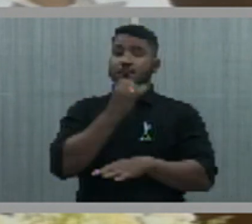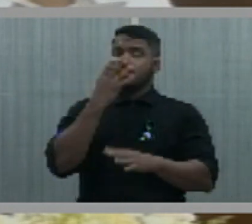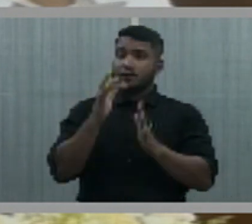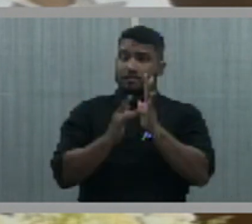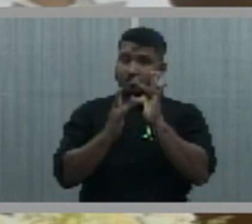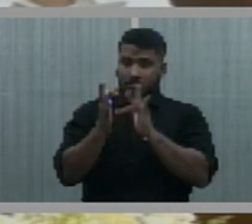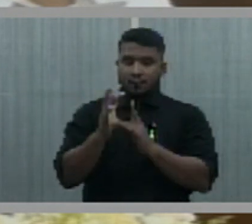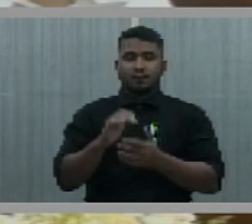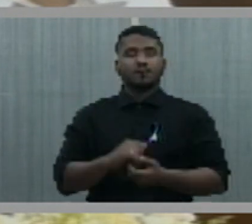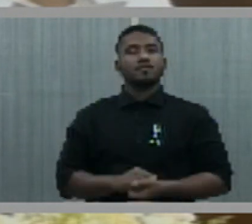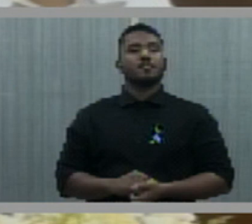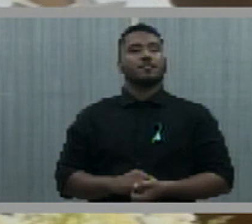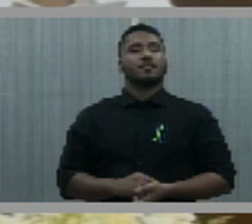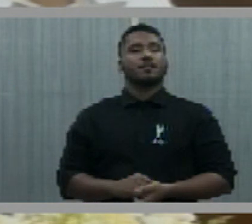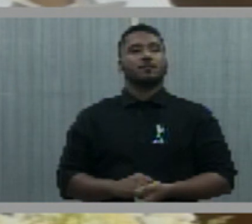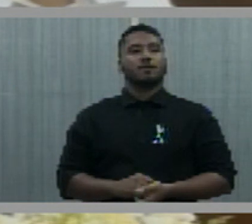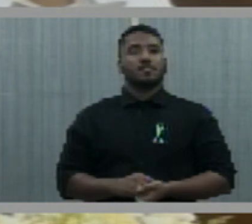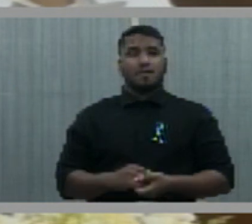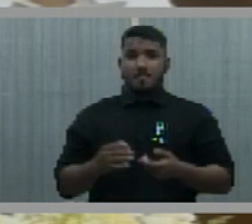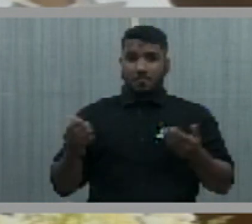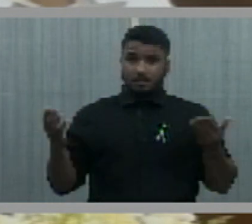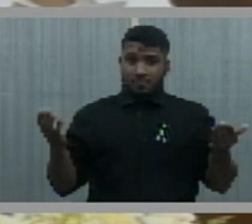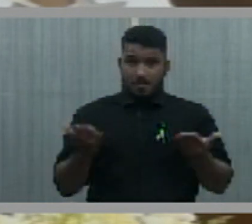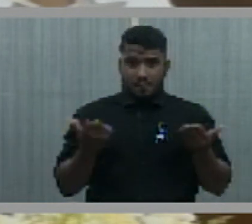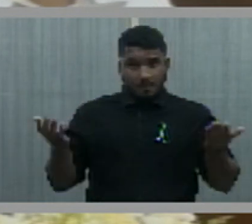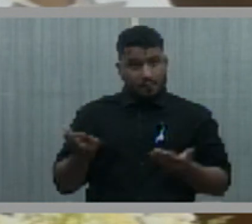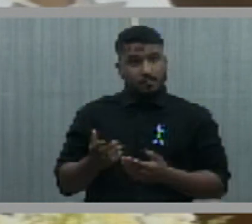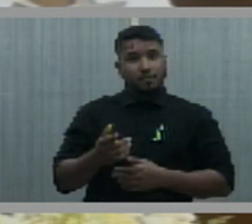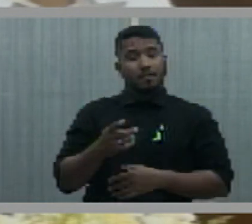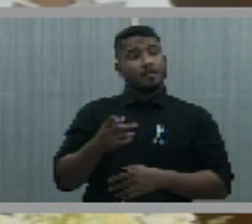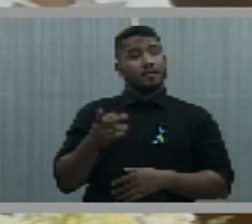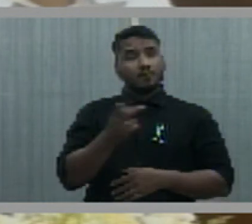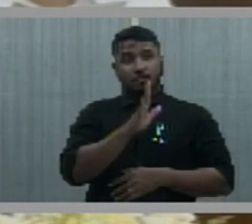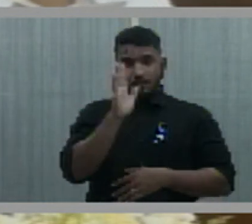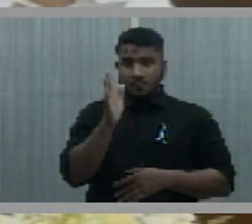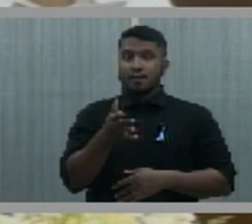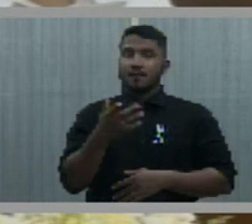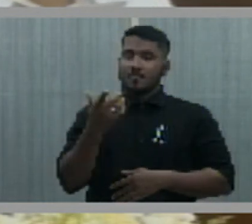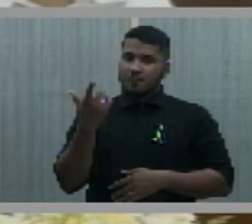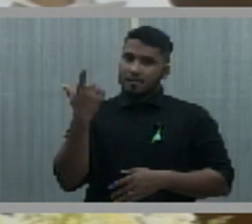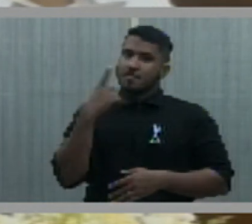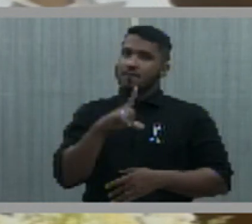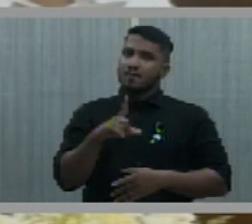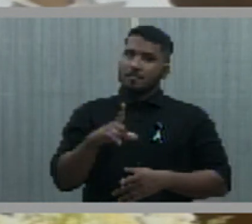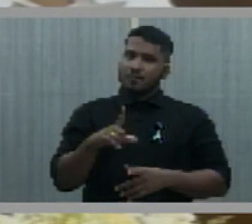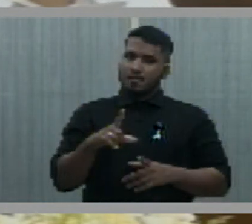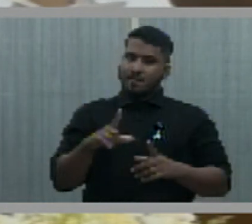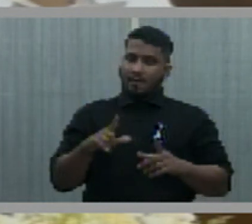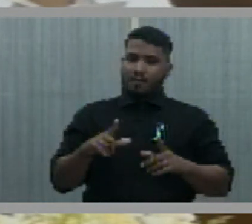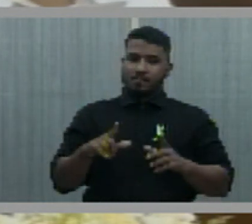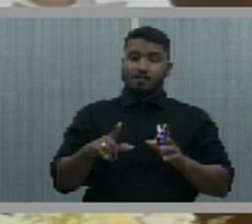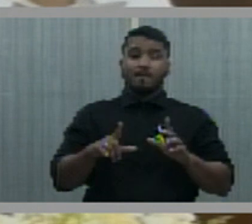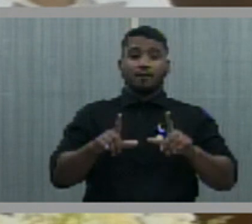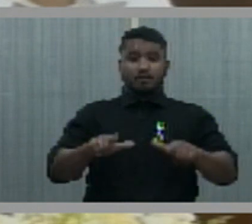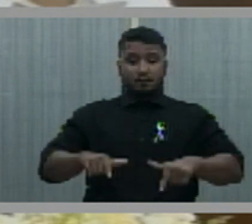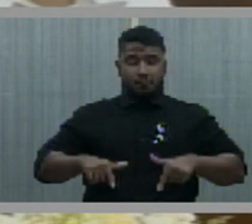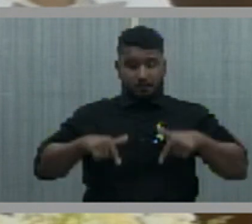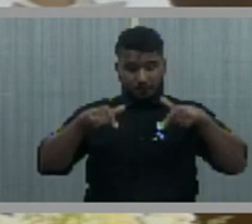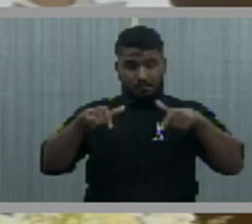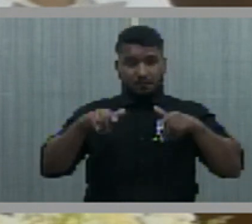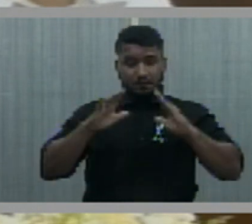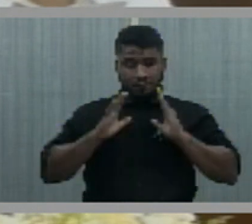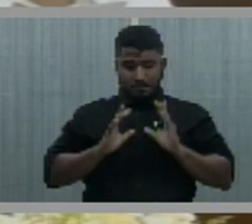Jesus, e que nesta oportunidade receberão, já receberam desta Casa de Leis, o título de